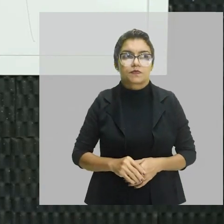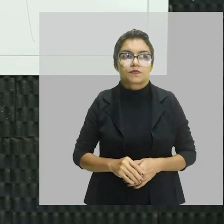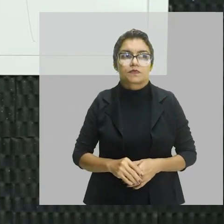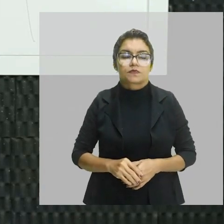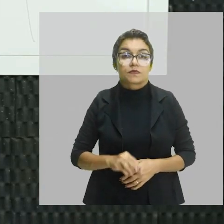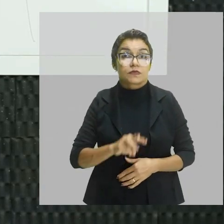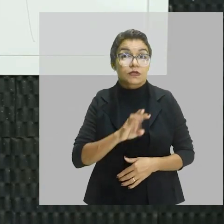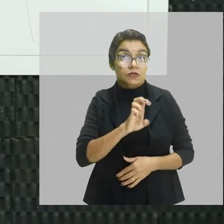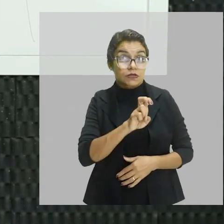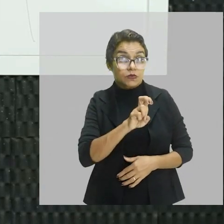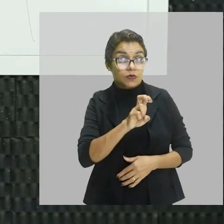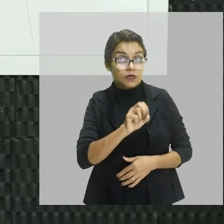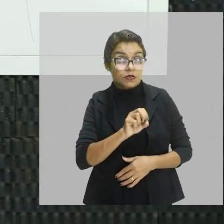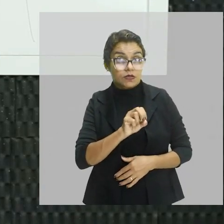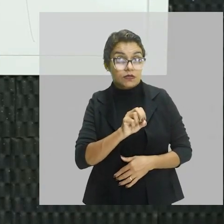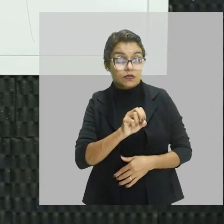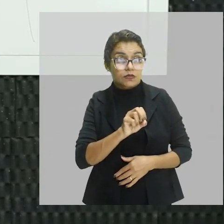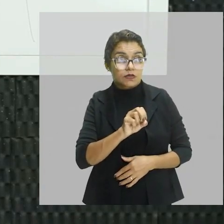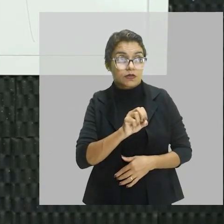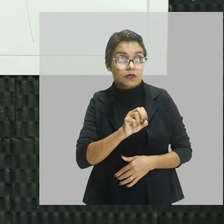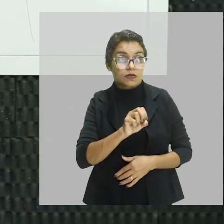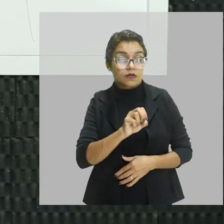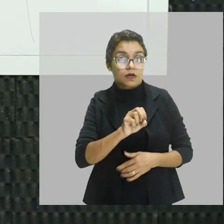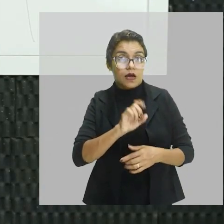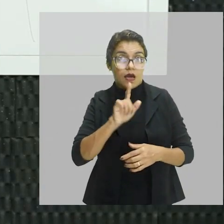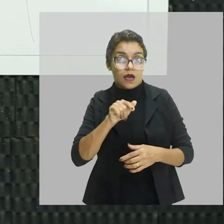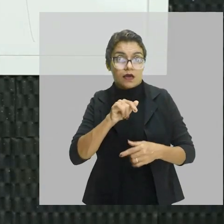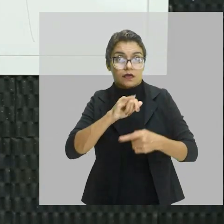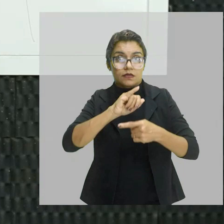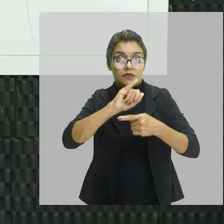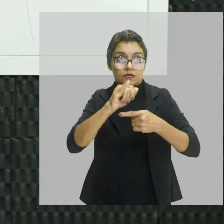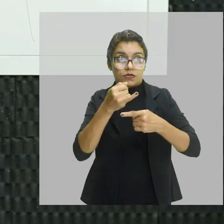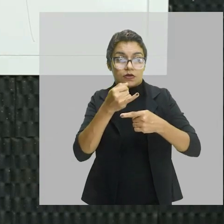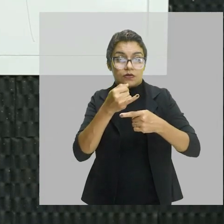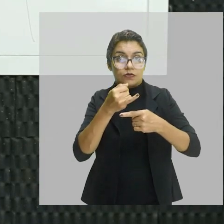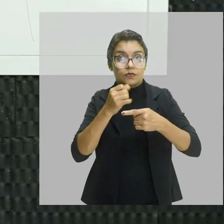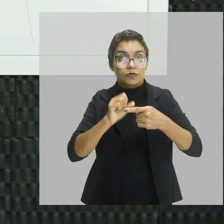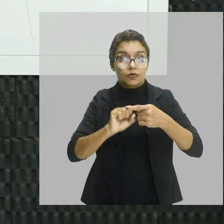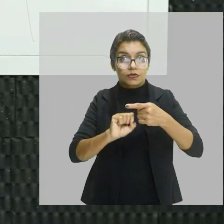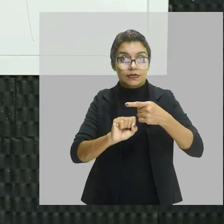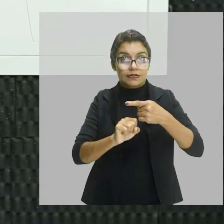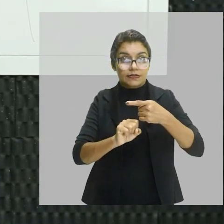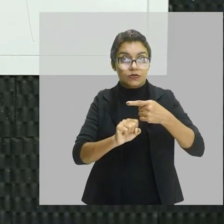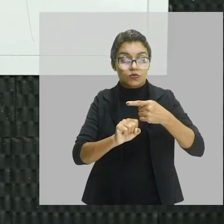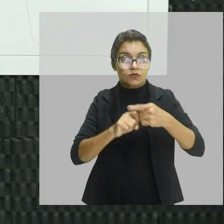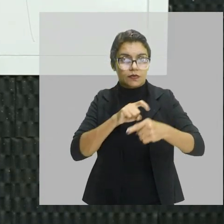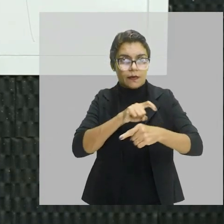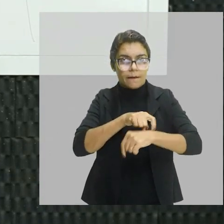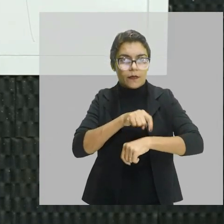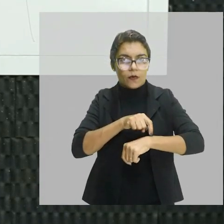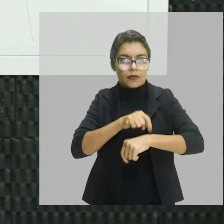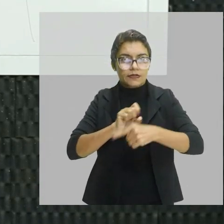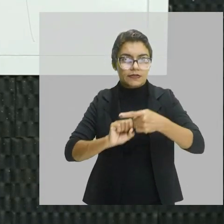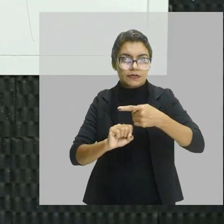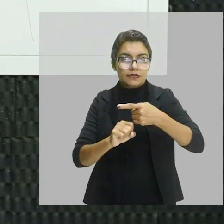é 50 joules por segundo, né? Potência, né?